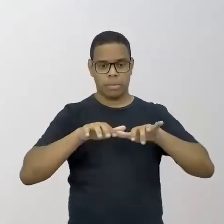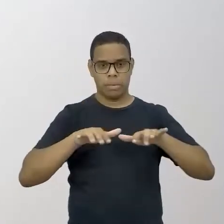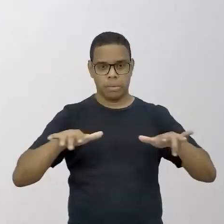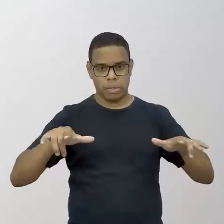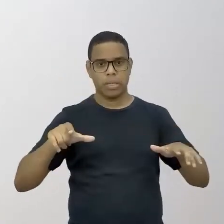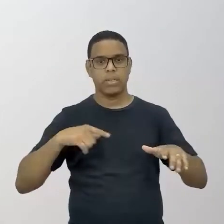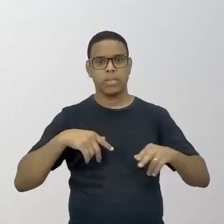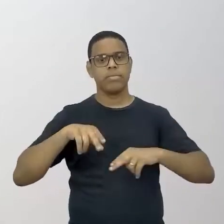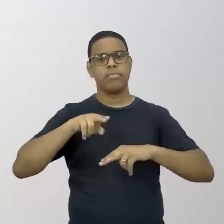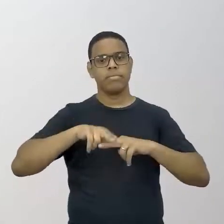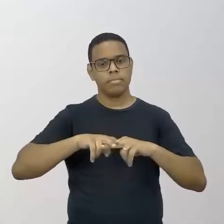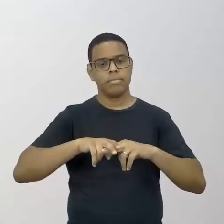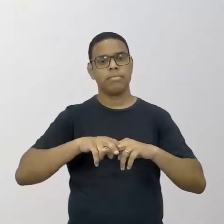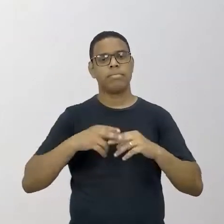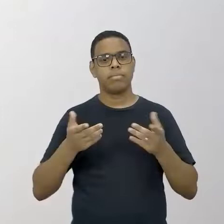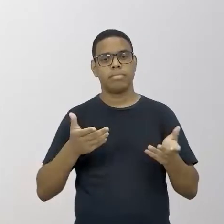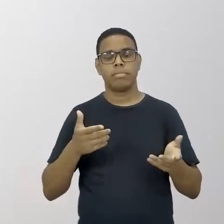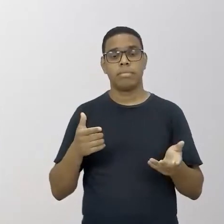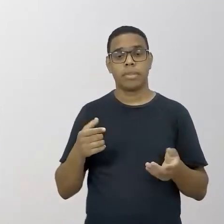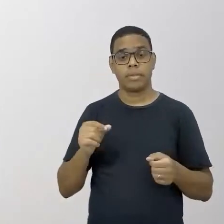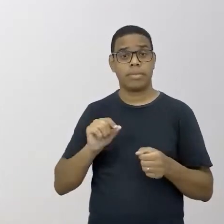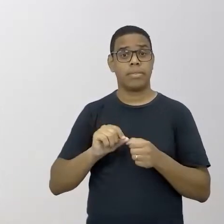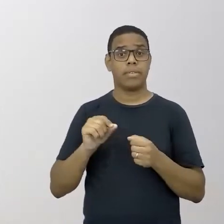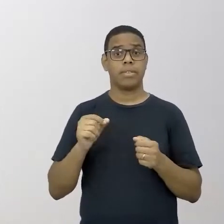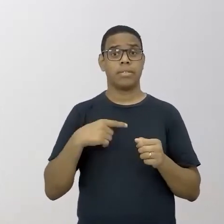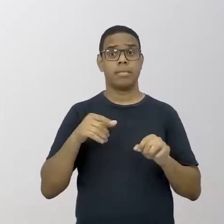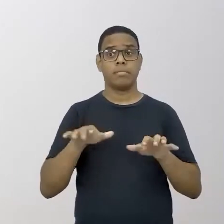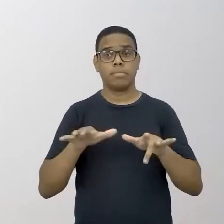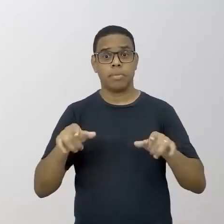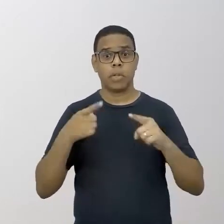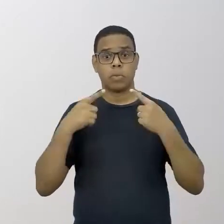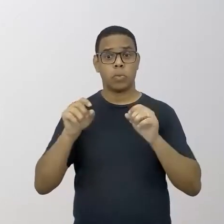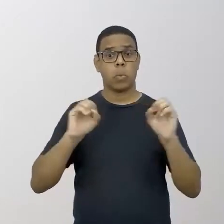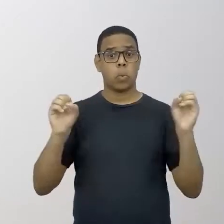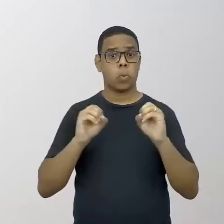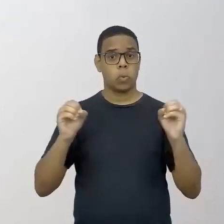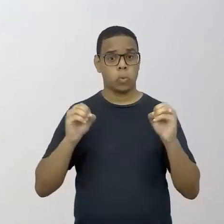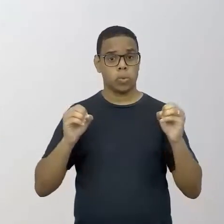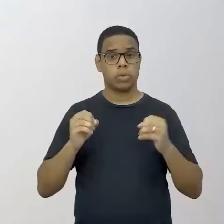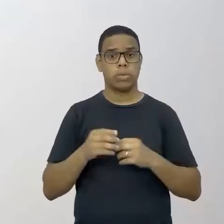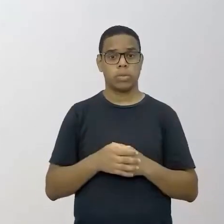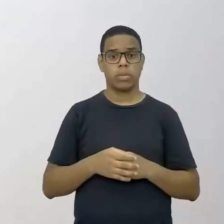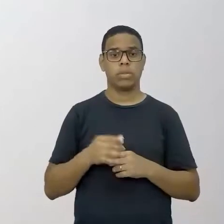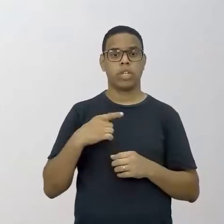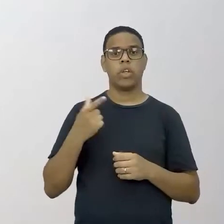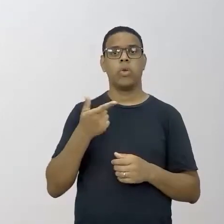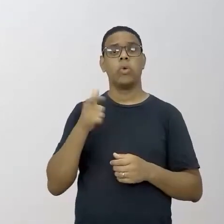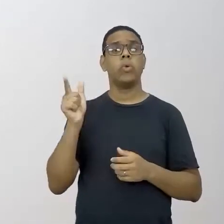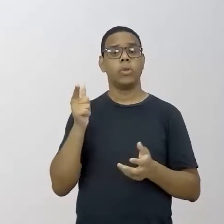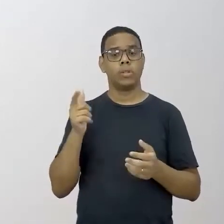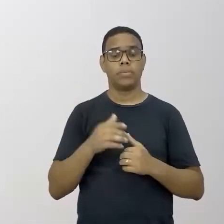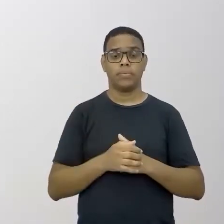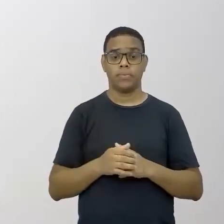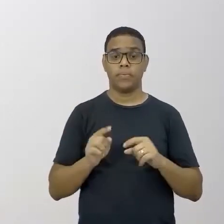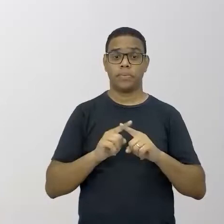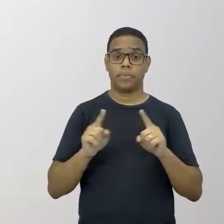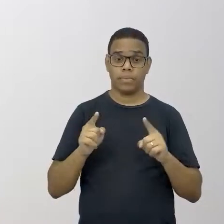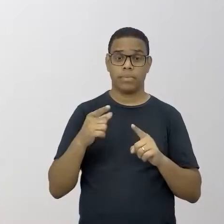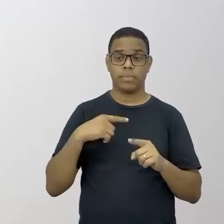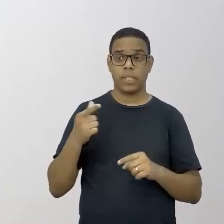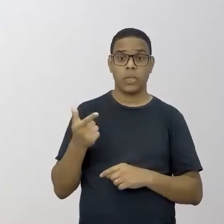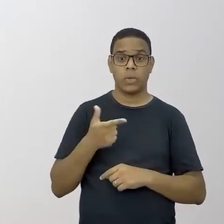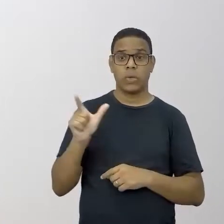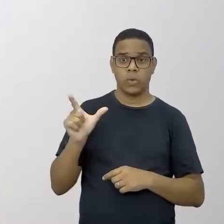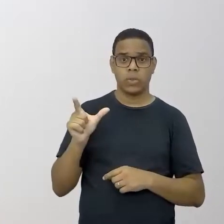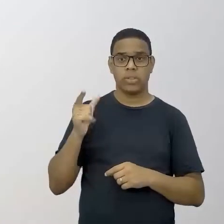se sentou ao piano e nada do que elas esperavam que ia acontecer, aconteceu. Aconteceu outra coisa, mas essa outra